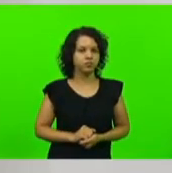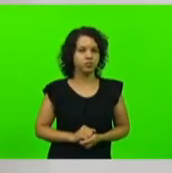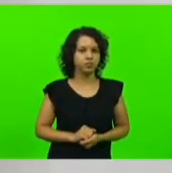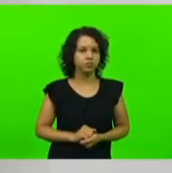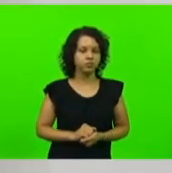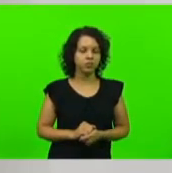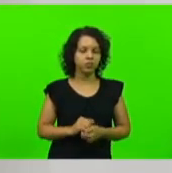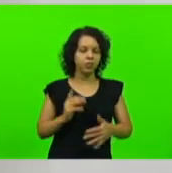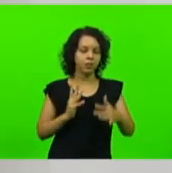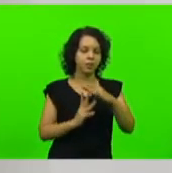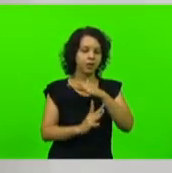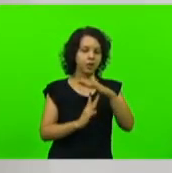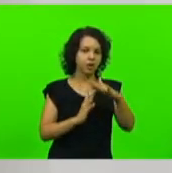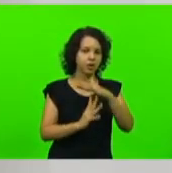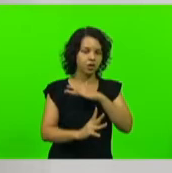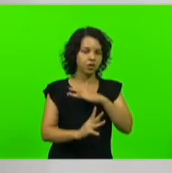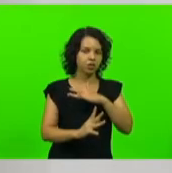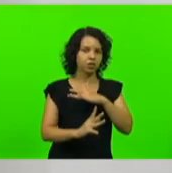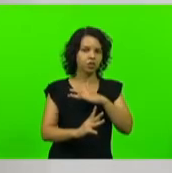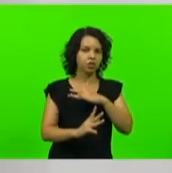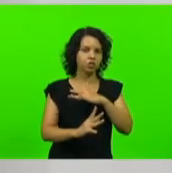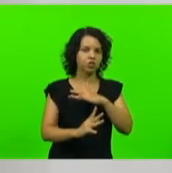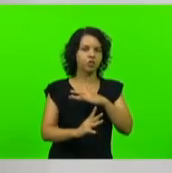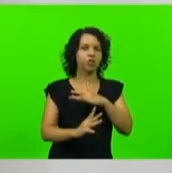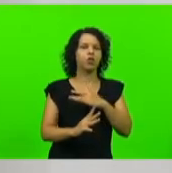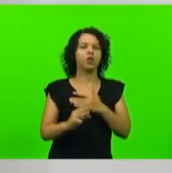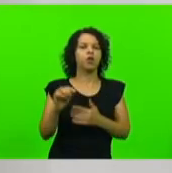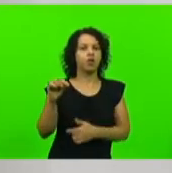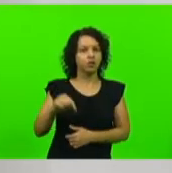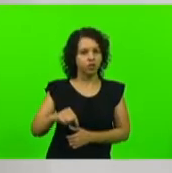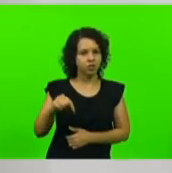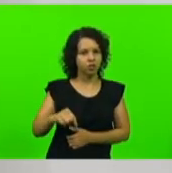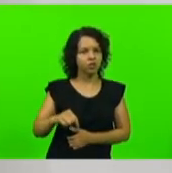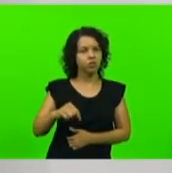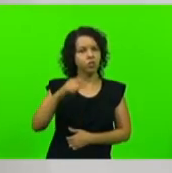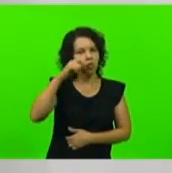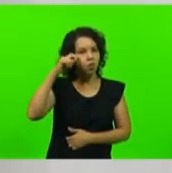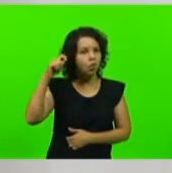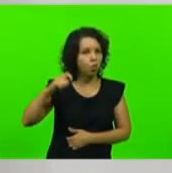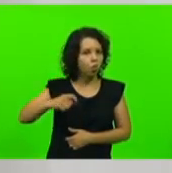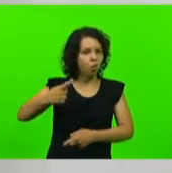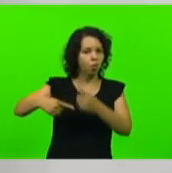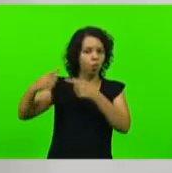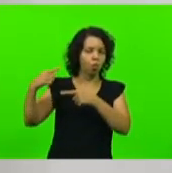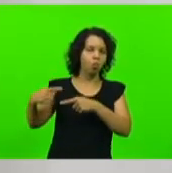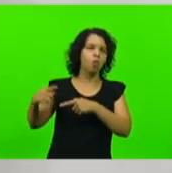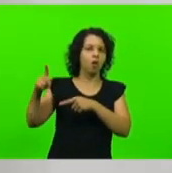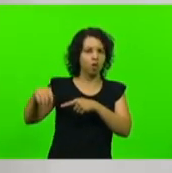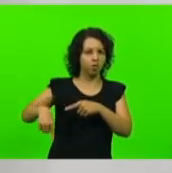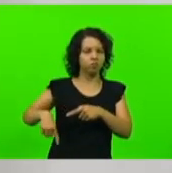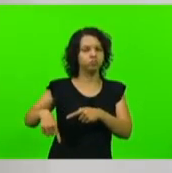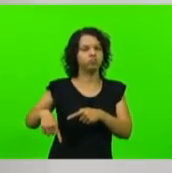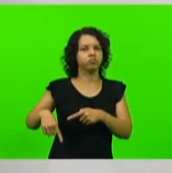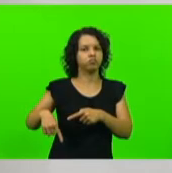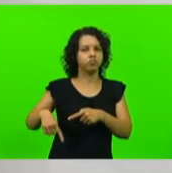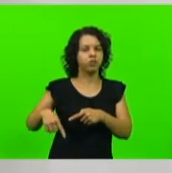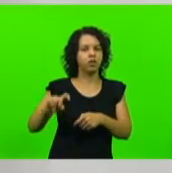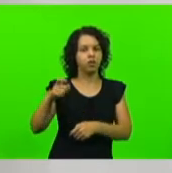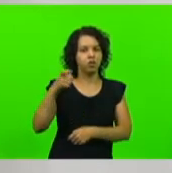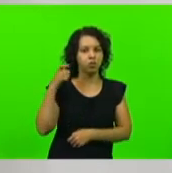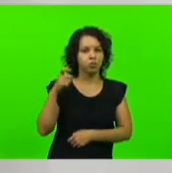migrantes ucranianos aqui da nossa região, né? Inclusive, a ex-prefeita